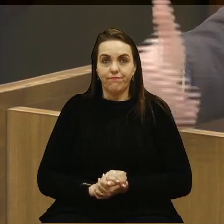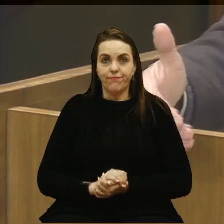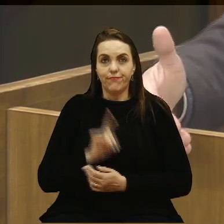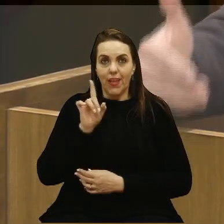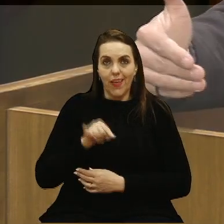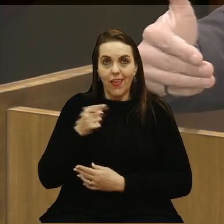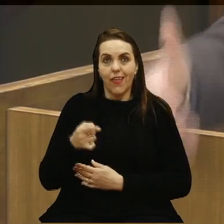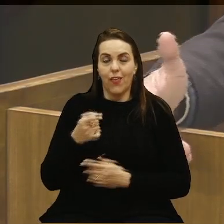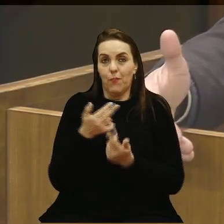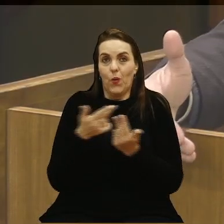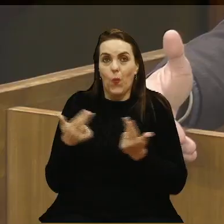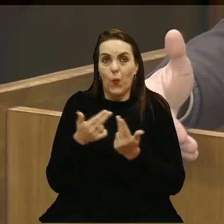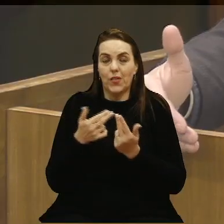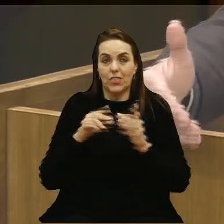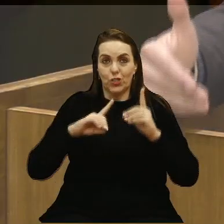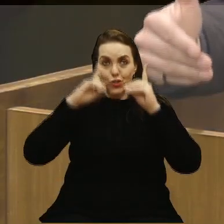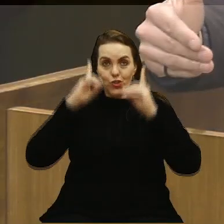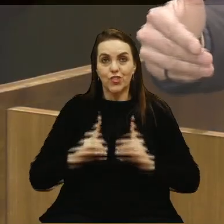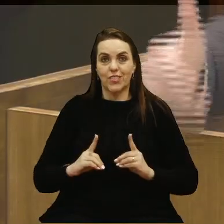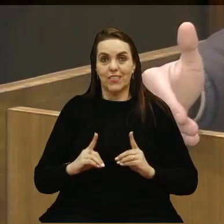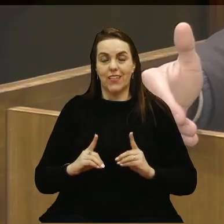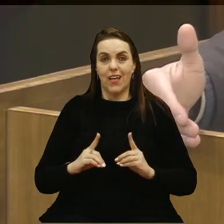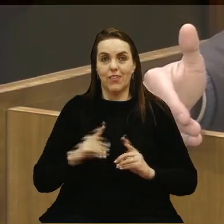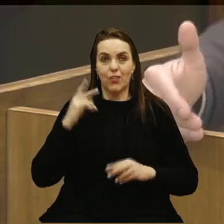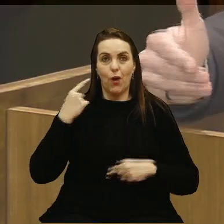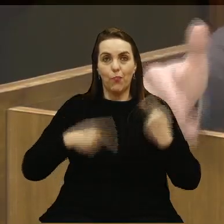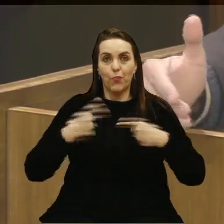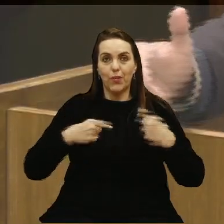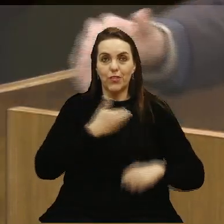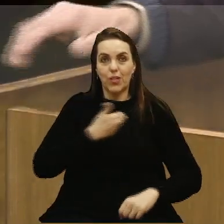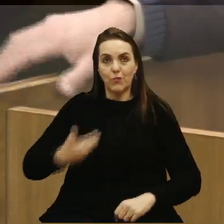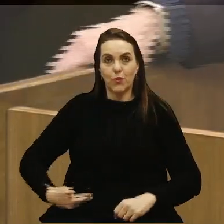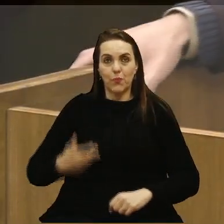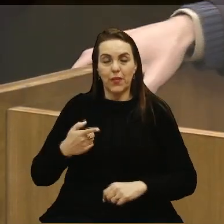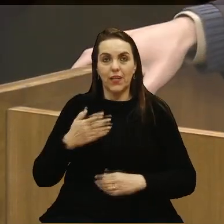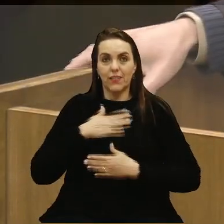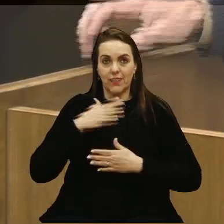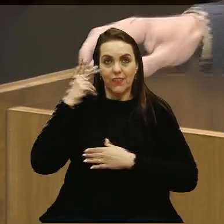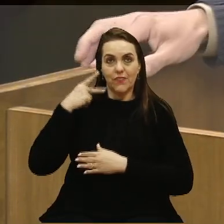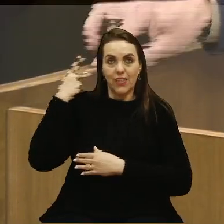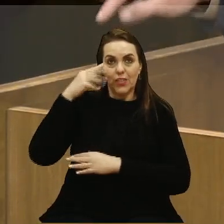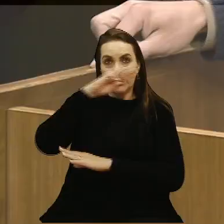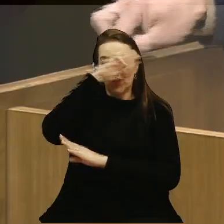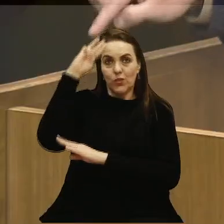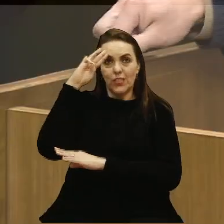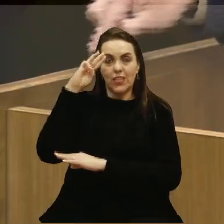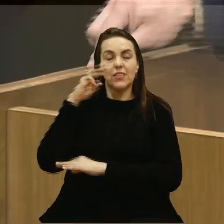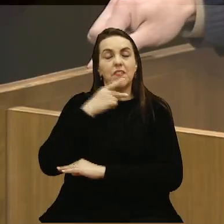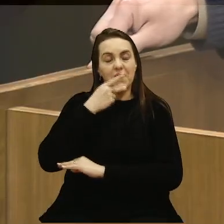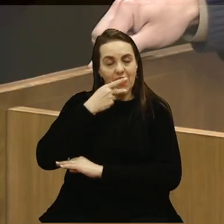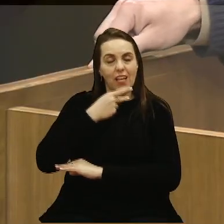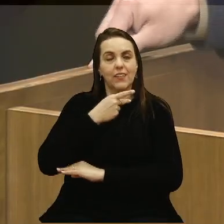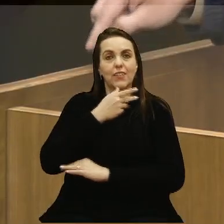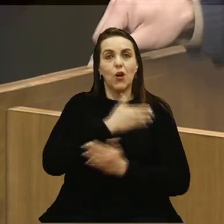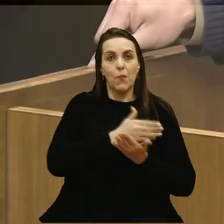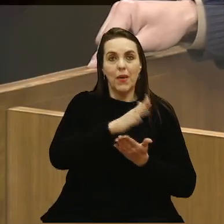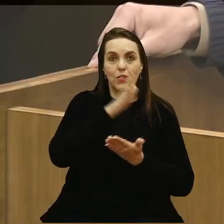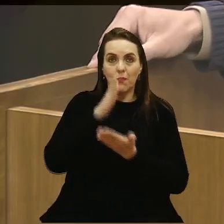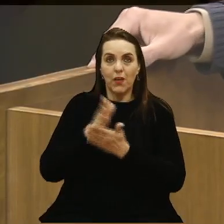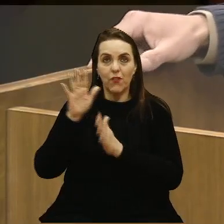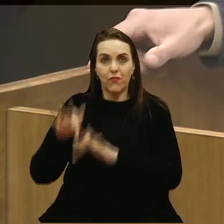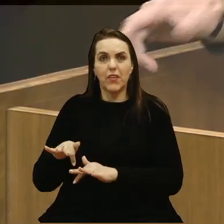Isto é algo que é dignidade, é políticas públicas. E esse vereador Juliano Valim, friso, início, meio e fim, e